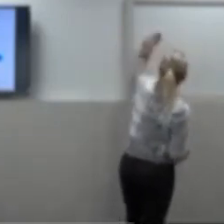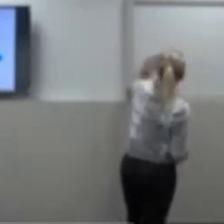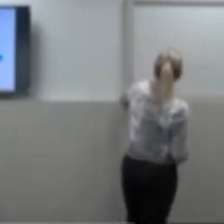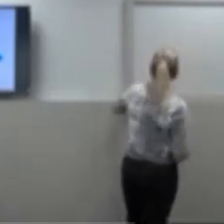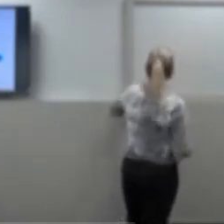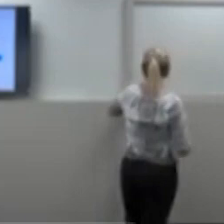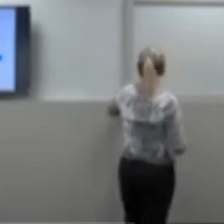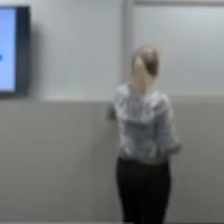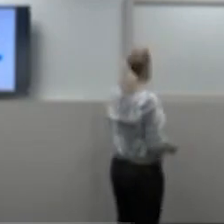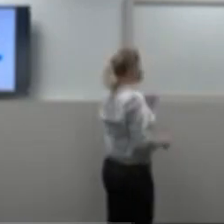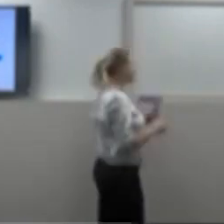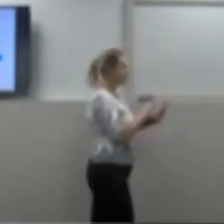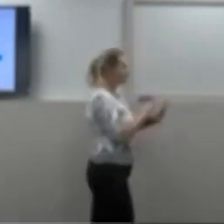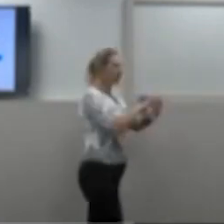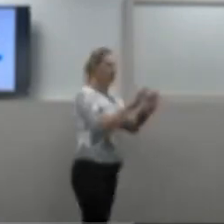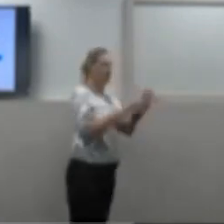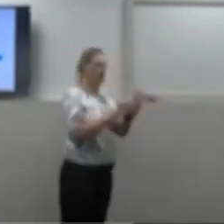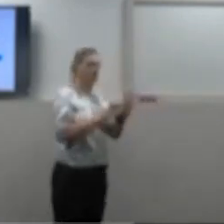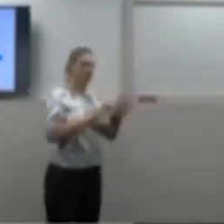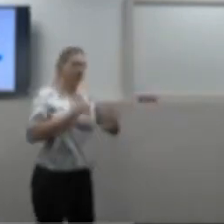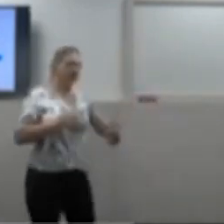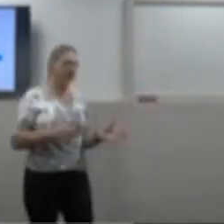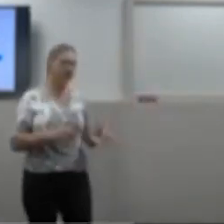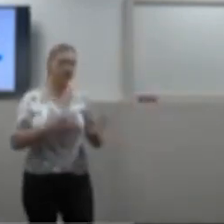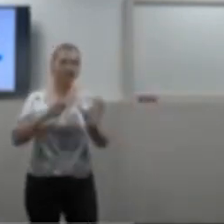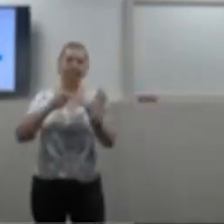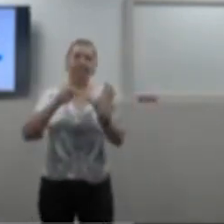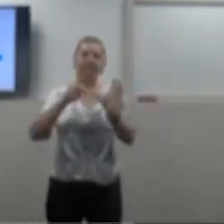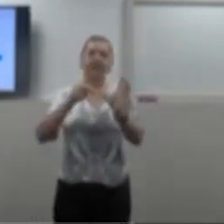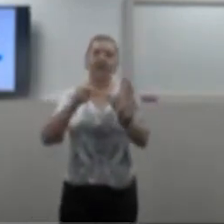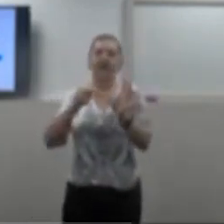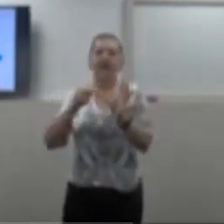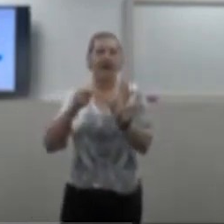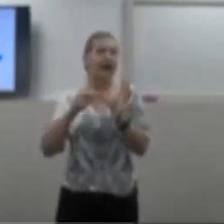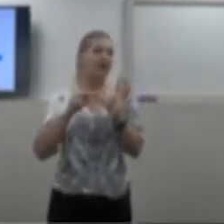Numerais se subdividem em 5, né?